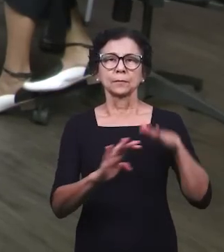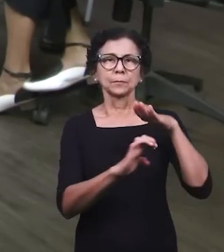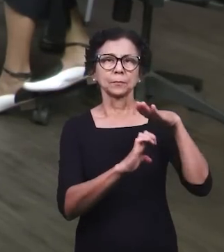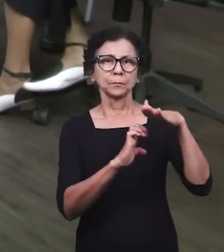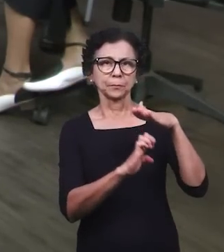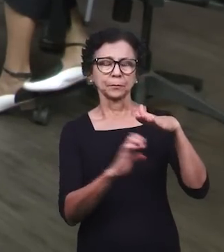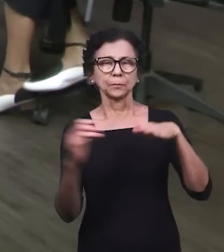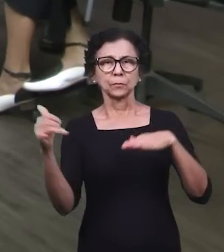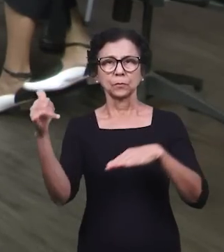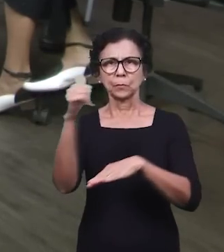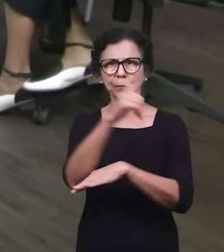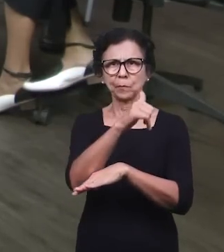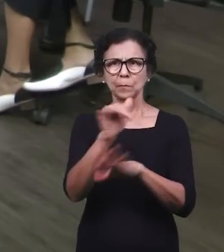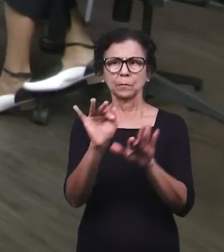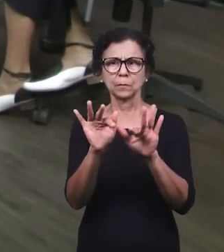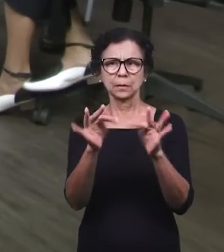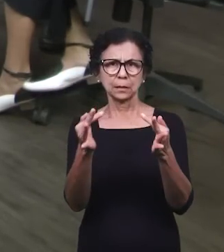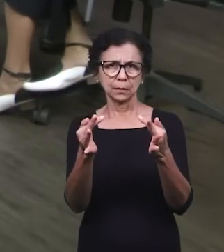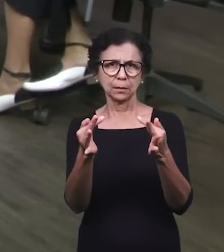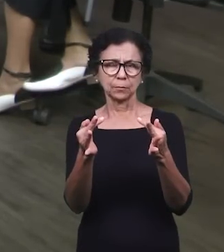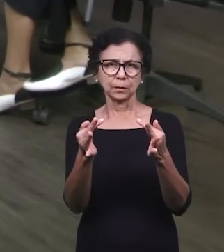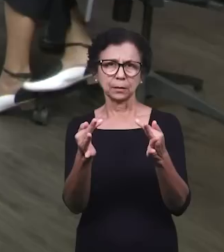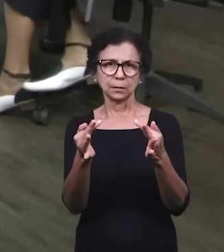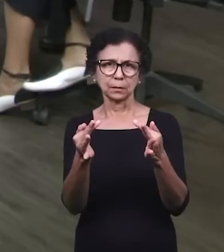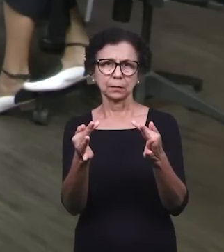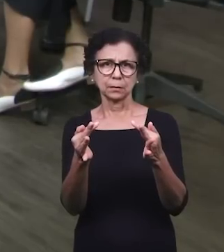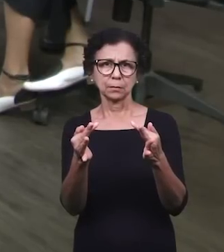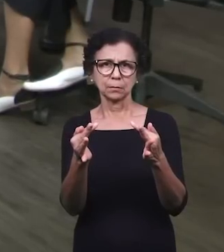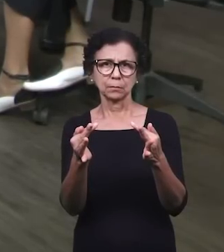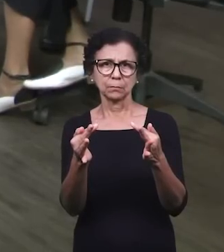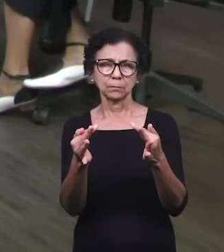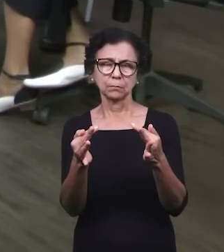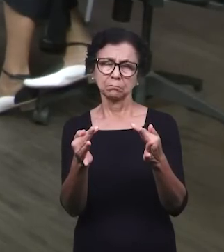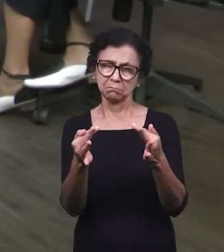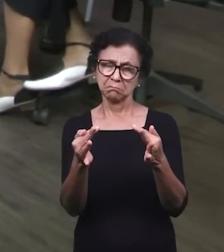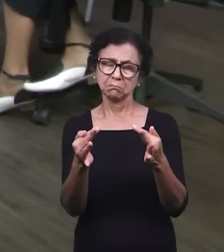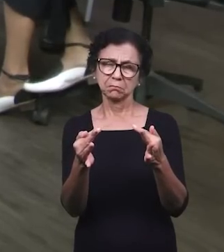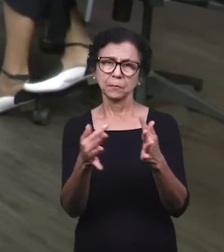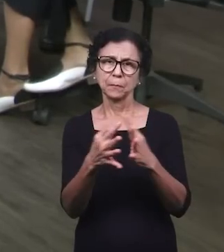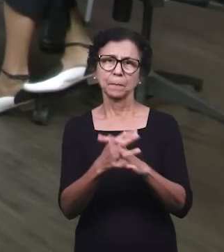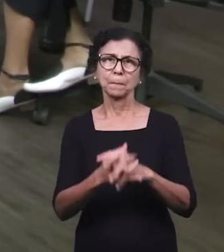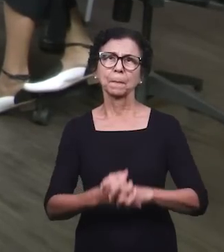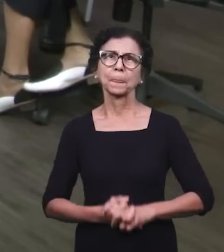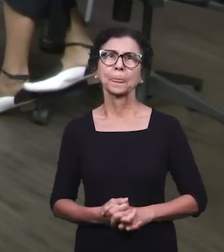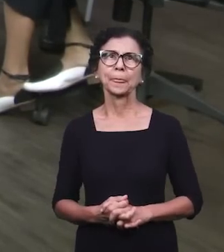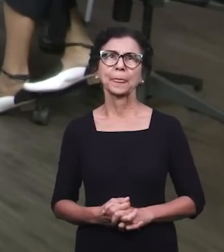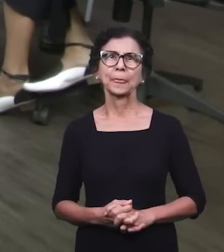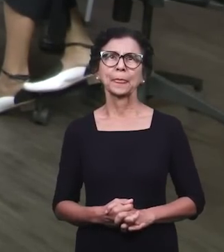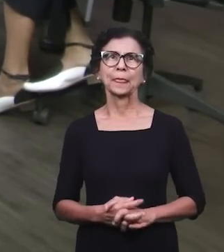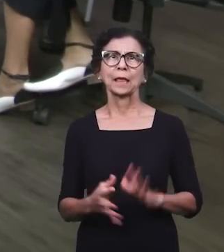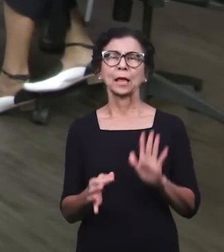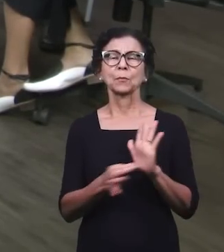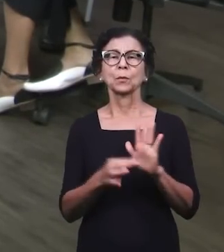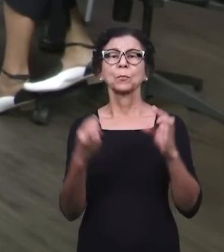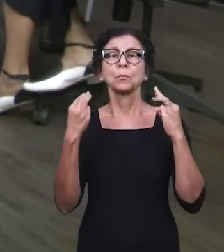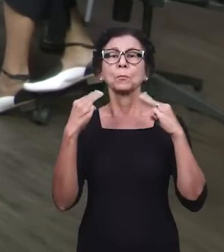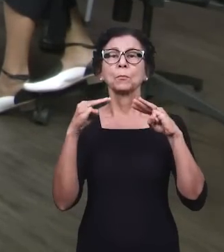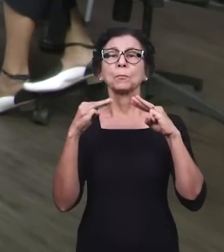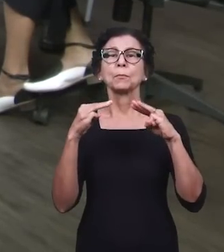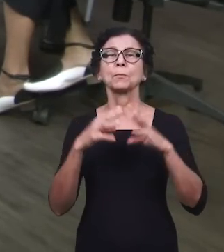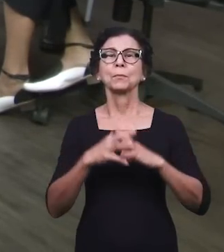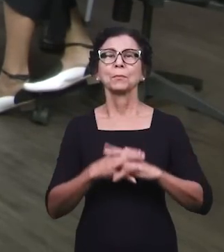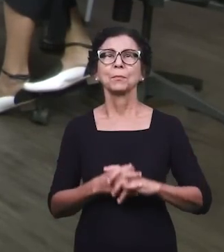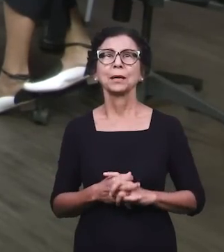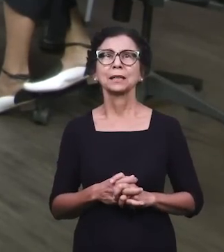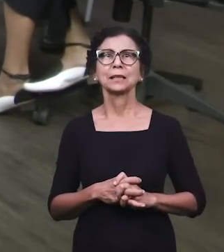era um voo mais simples do ponto de vista do que era oferecido? Seguramente era. Mas a proposta de marketing era um